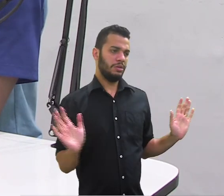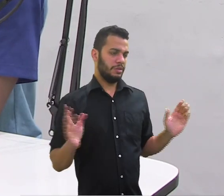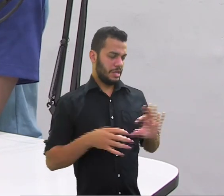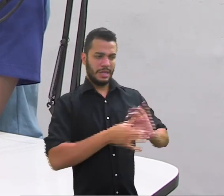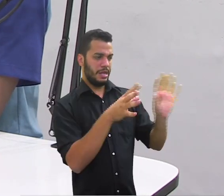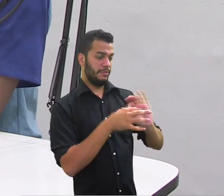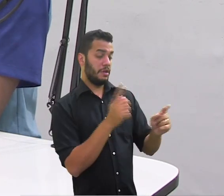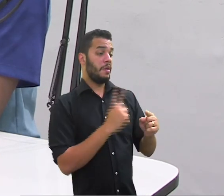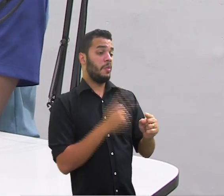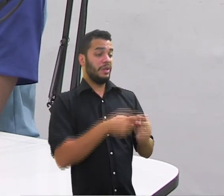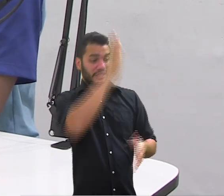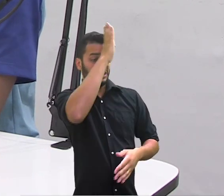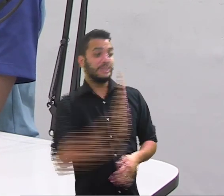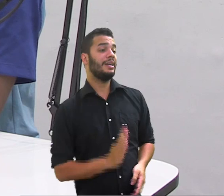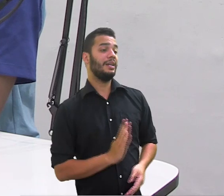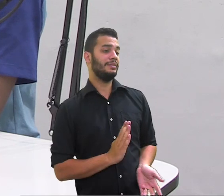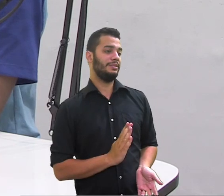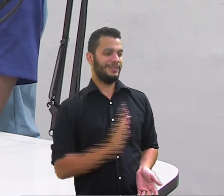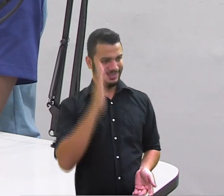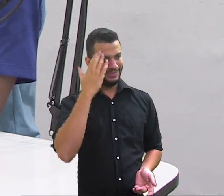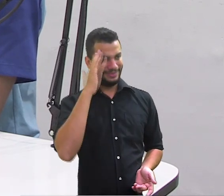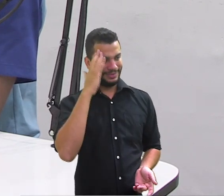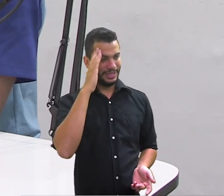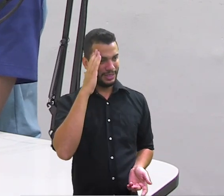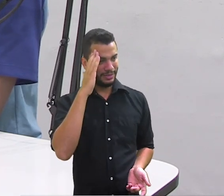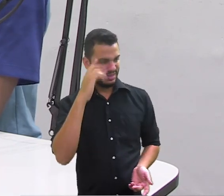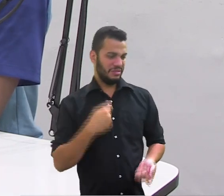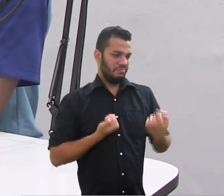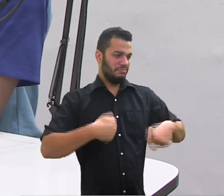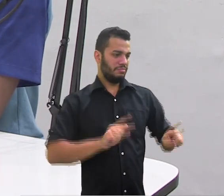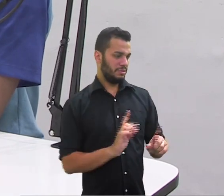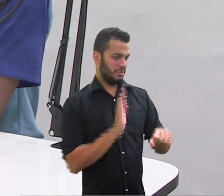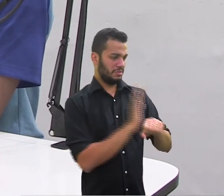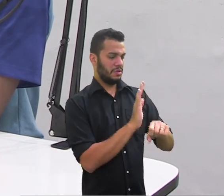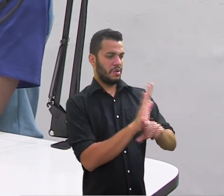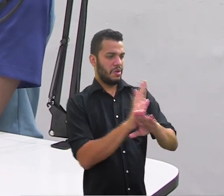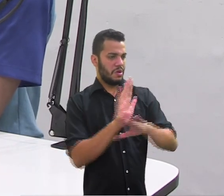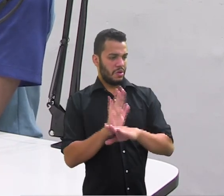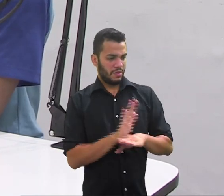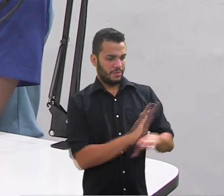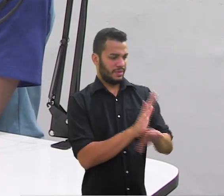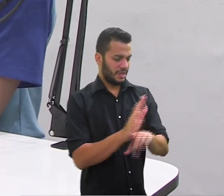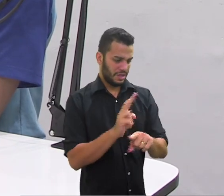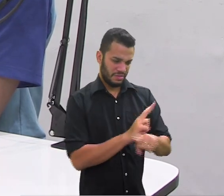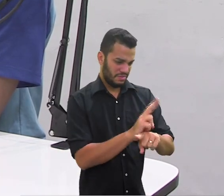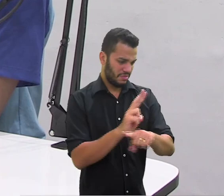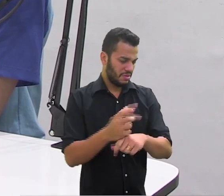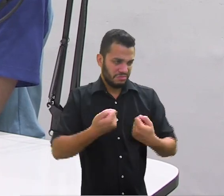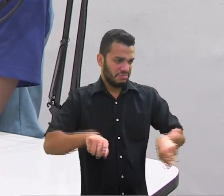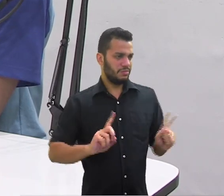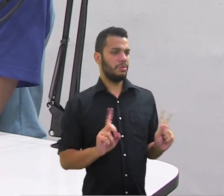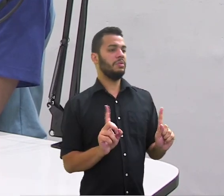particular, eu tenho que tratar melhor, né? Porque o meu pai ou minha mãe